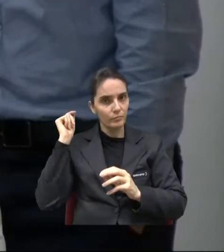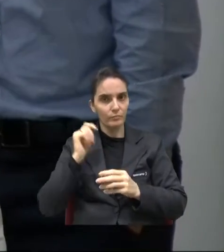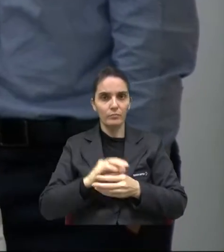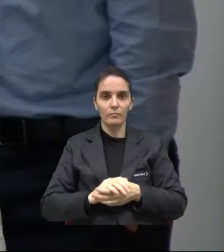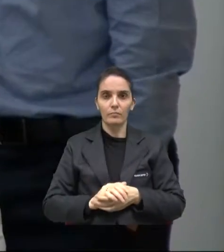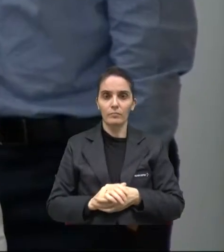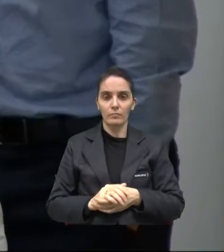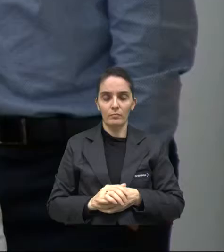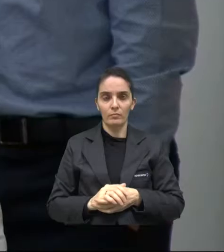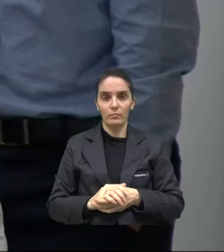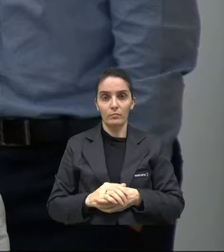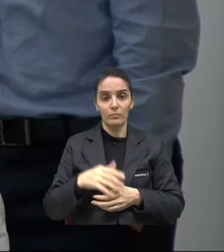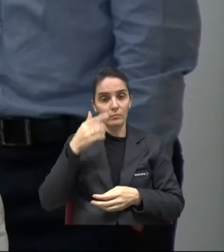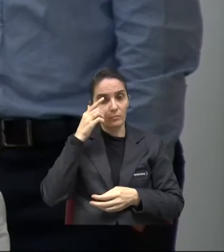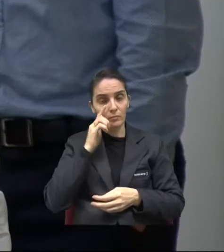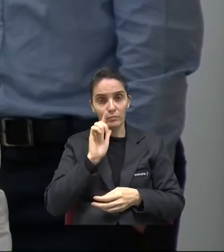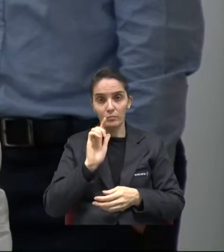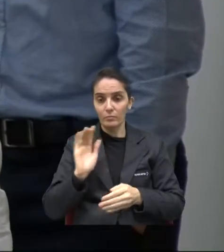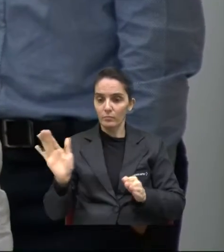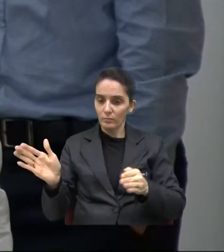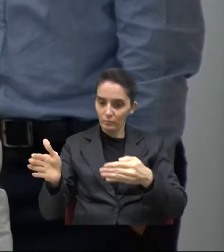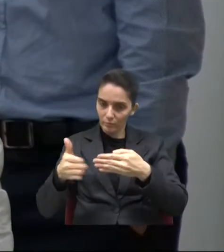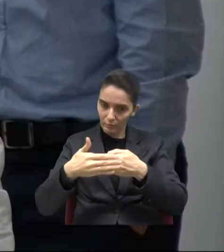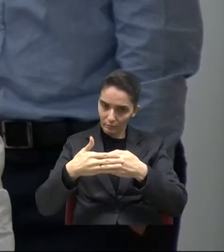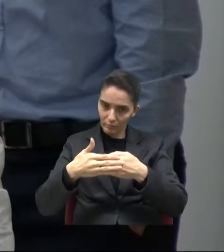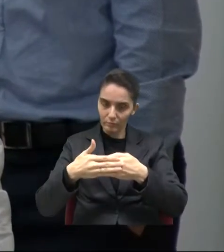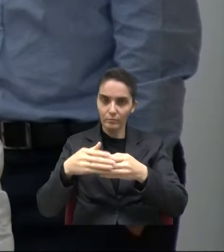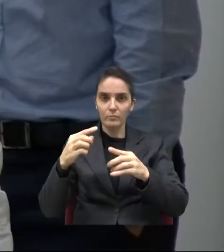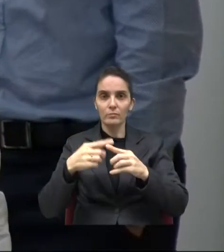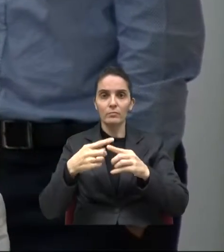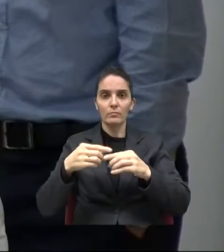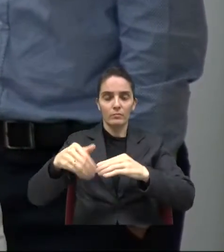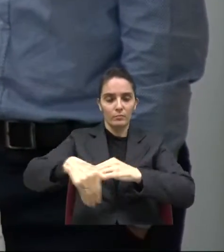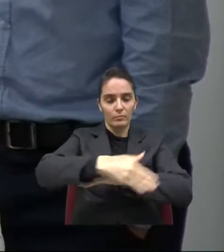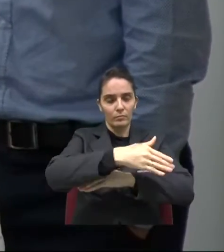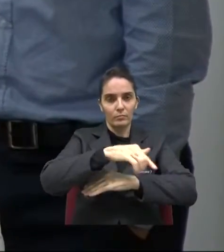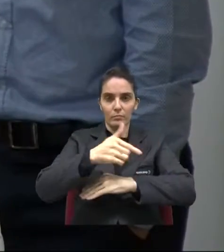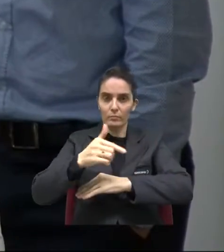venço fechar o portão da rua da minha casa lá, que é na rua sem saída, na 11 de junho.